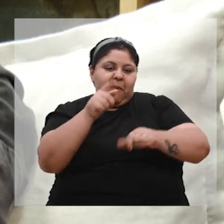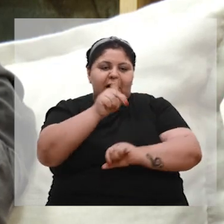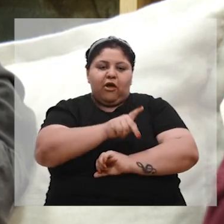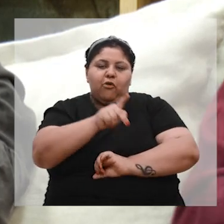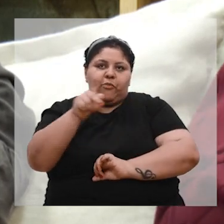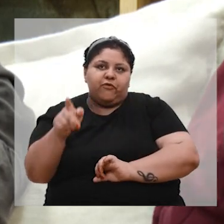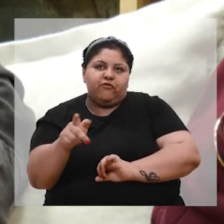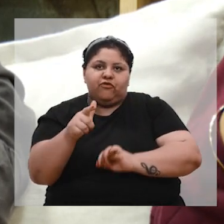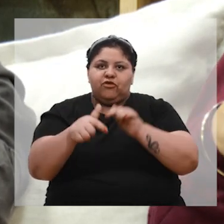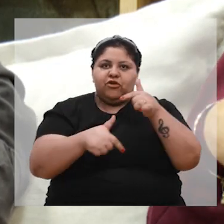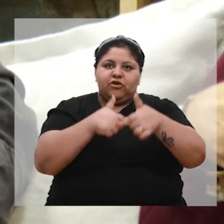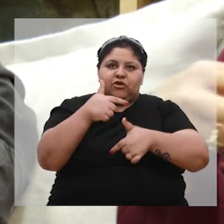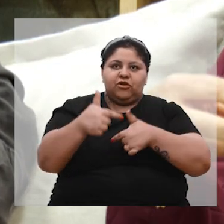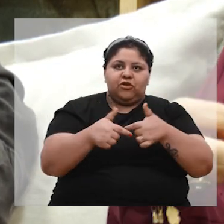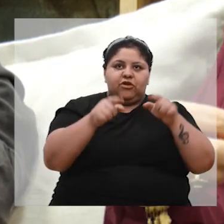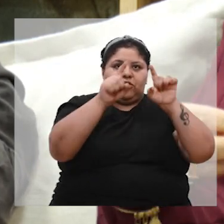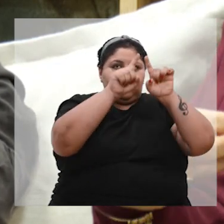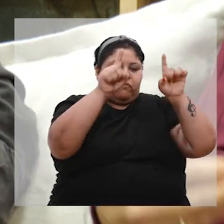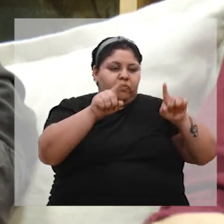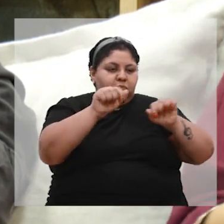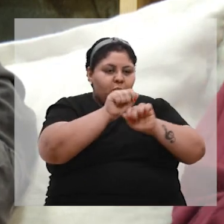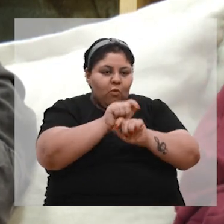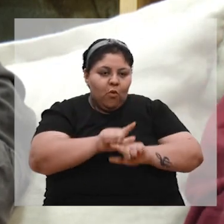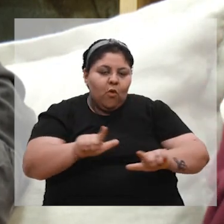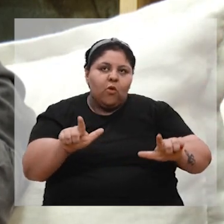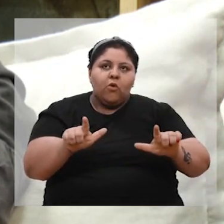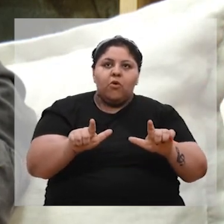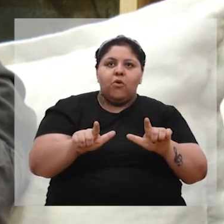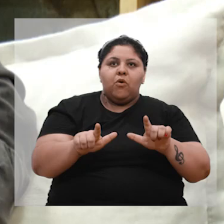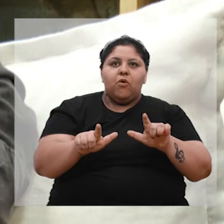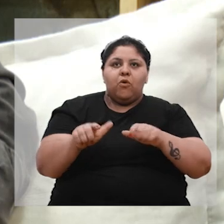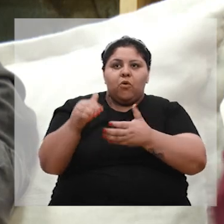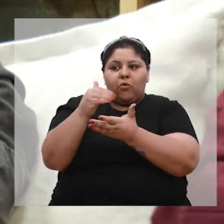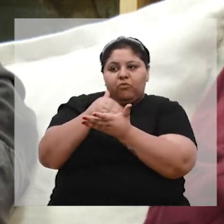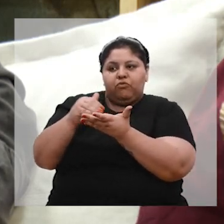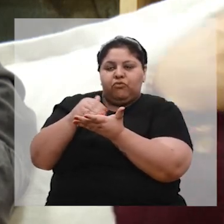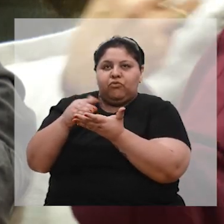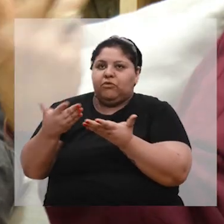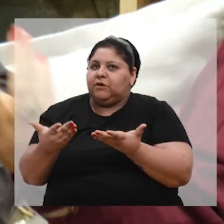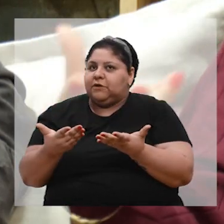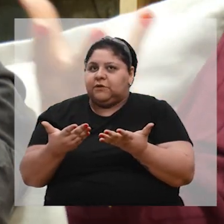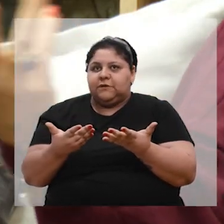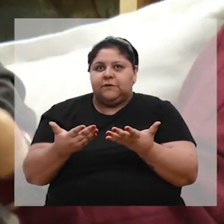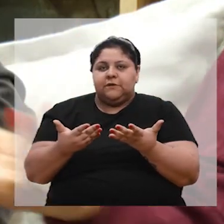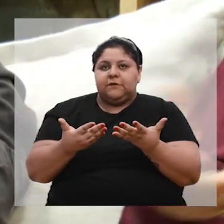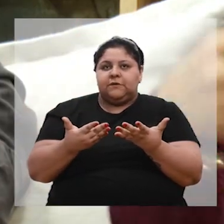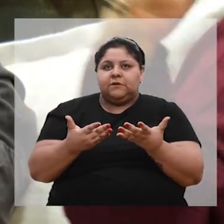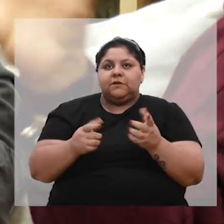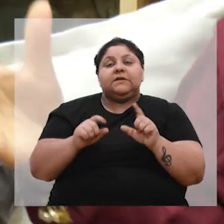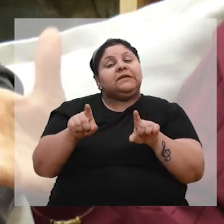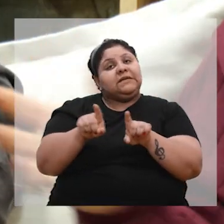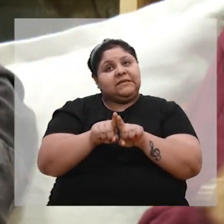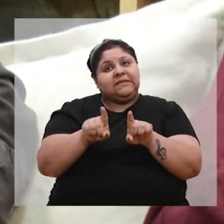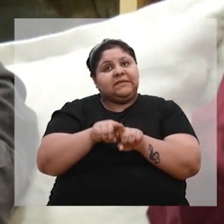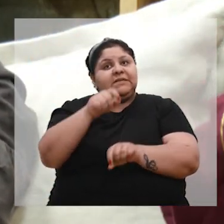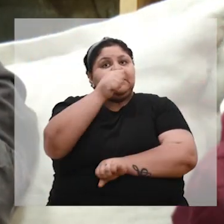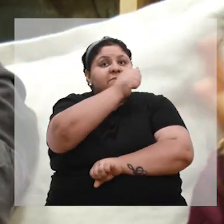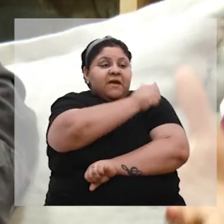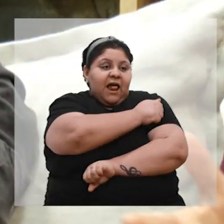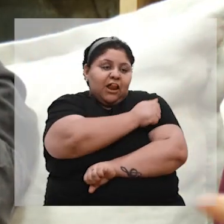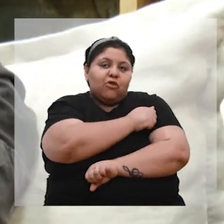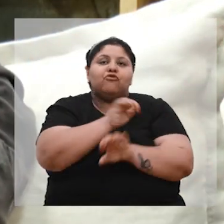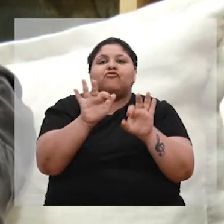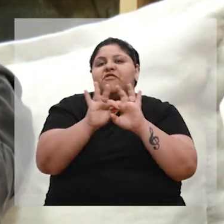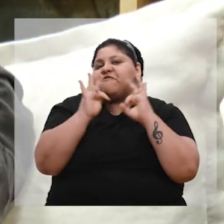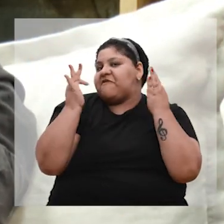com o professor, com as funcionárias da limpeza, com as secretárias, e de quebra, aluno e